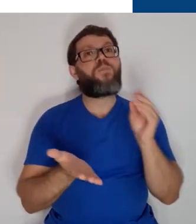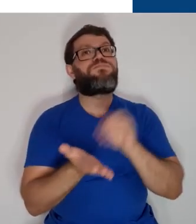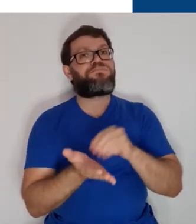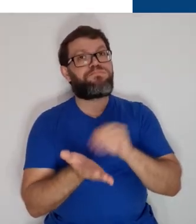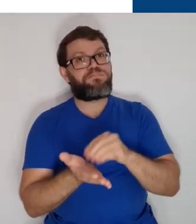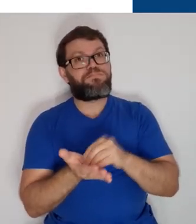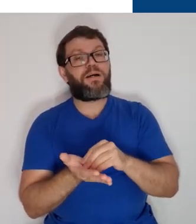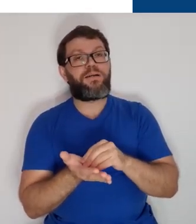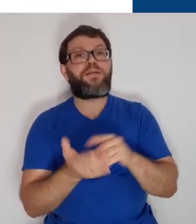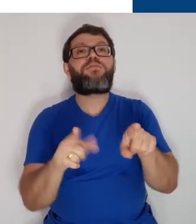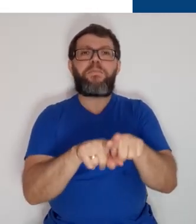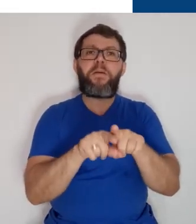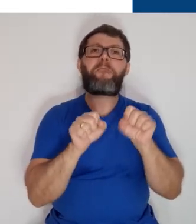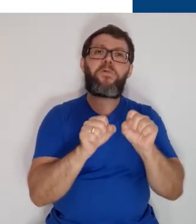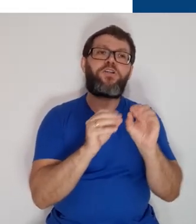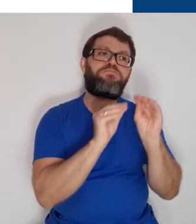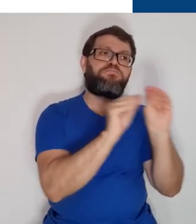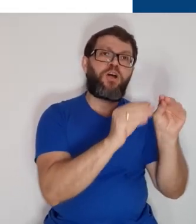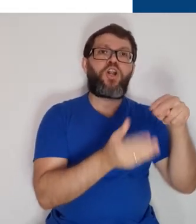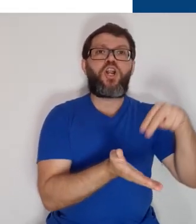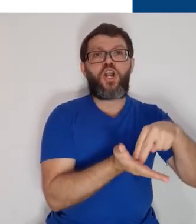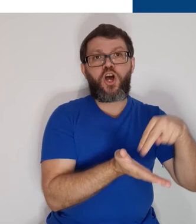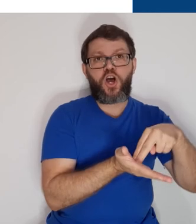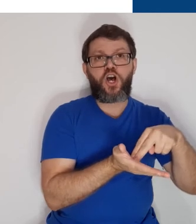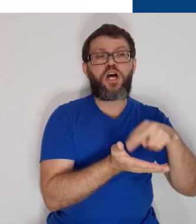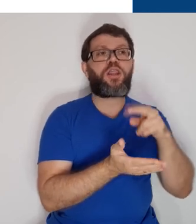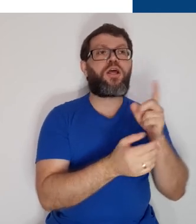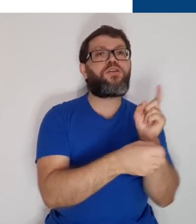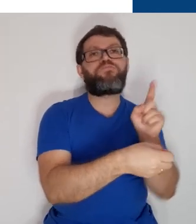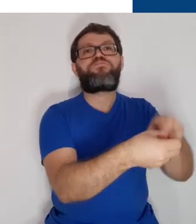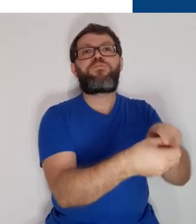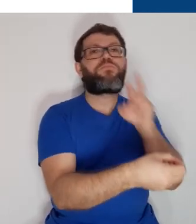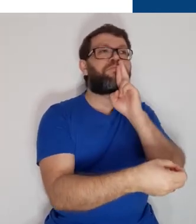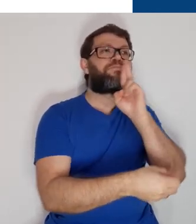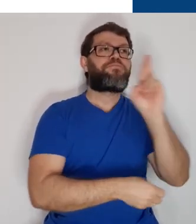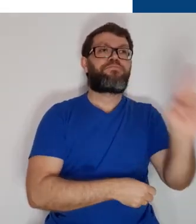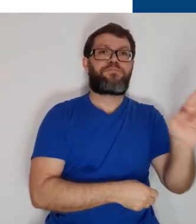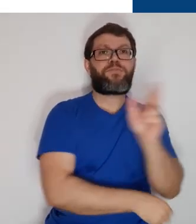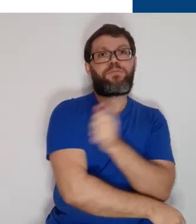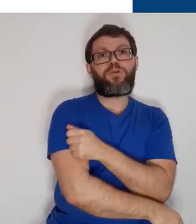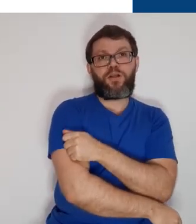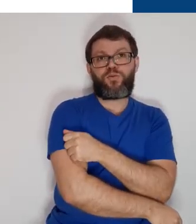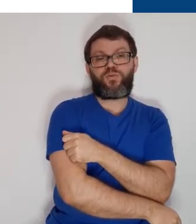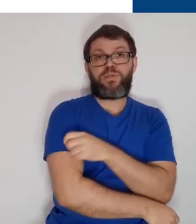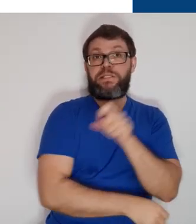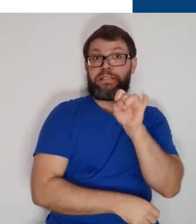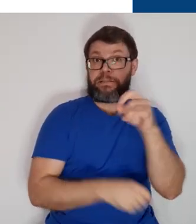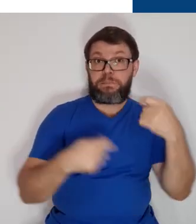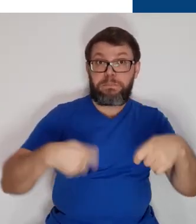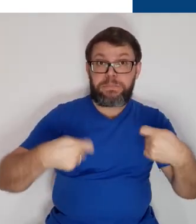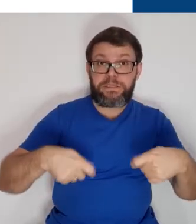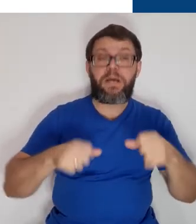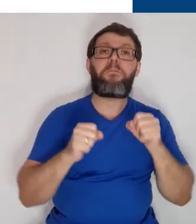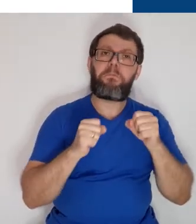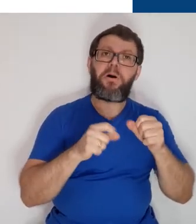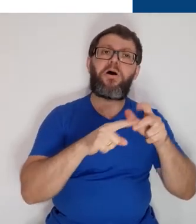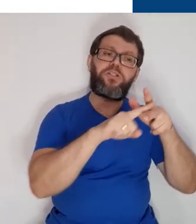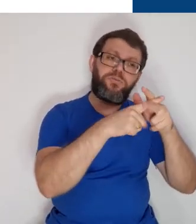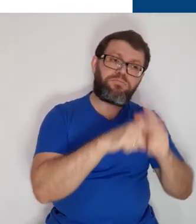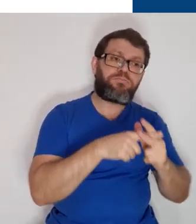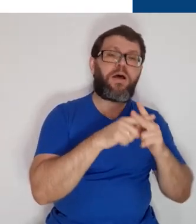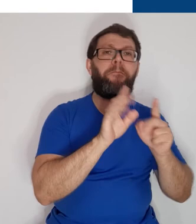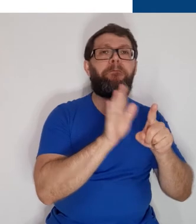aqueles estão com envio pendente e o BO e notas e também devolver o resultado para os alunos se